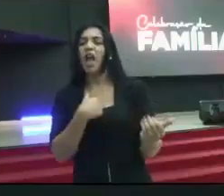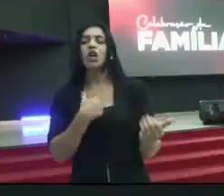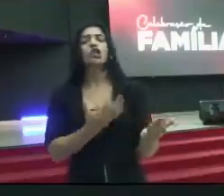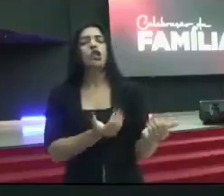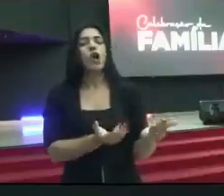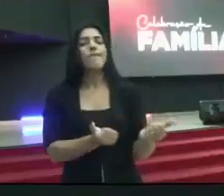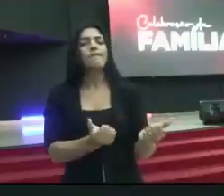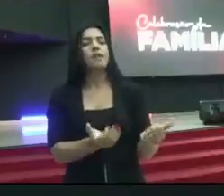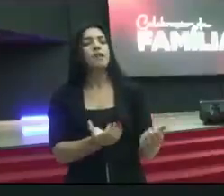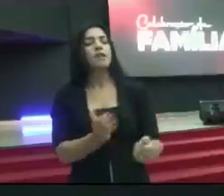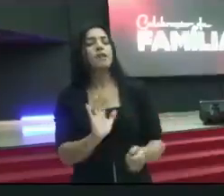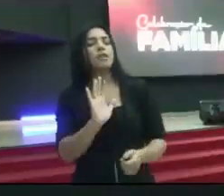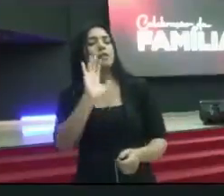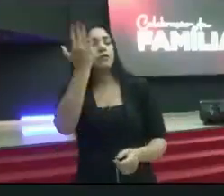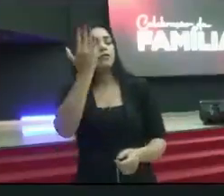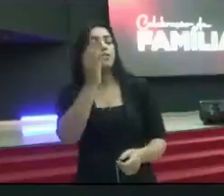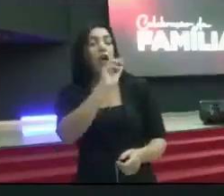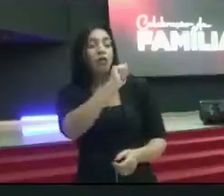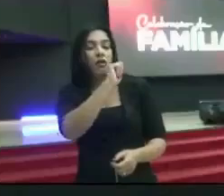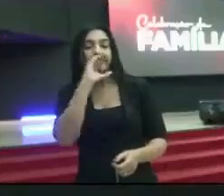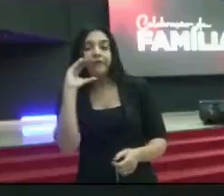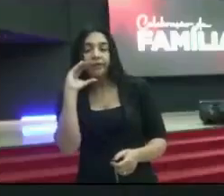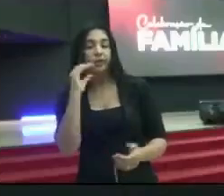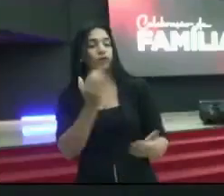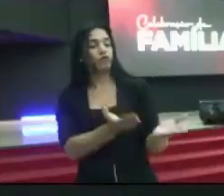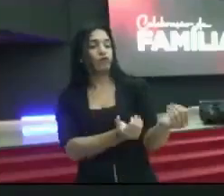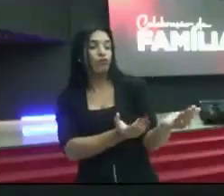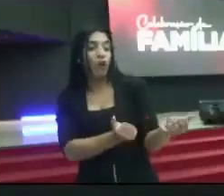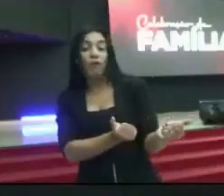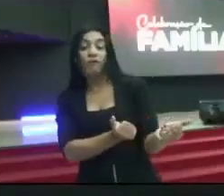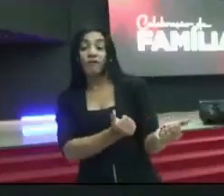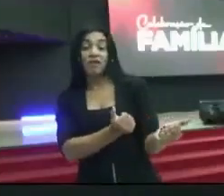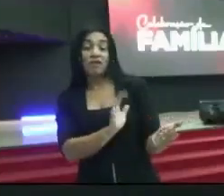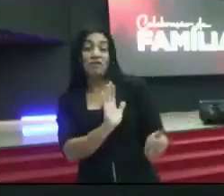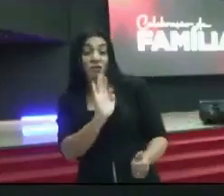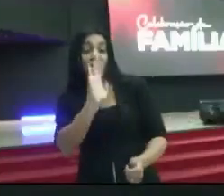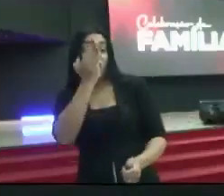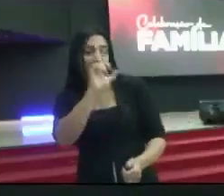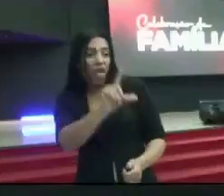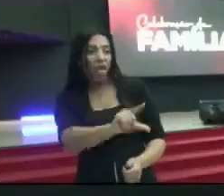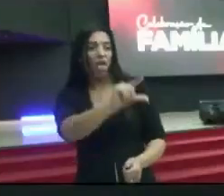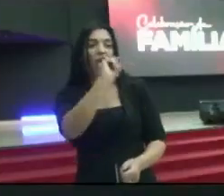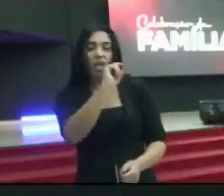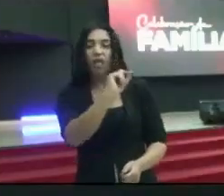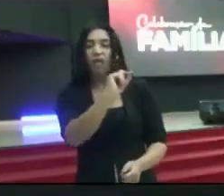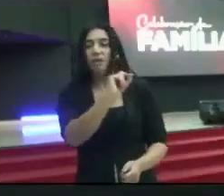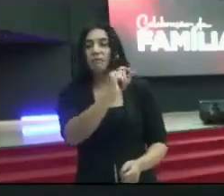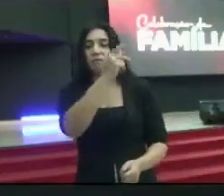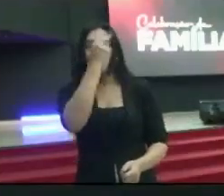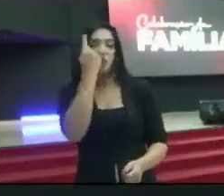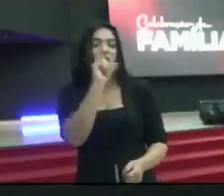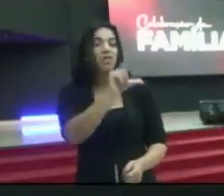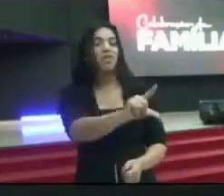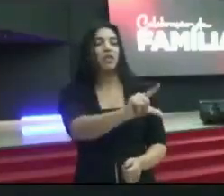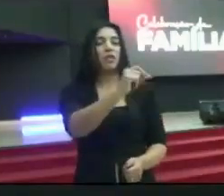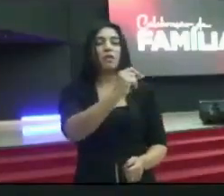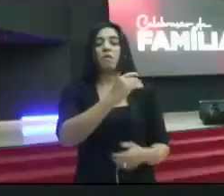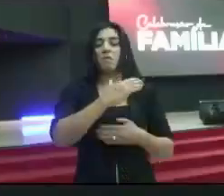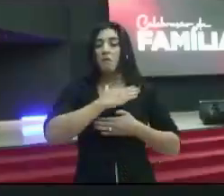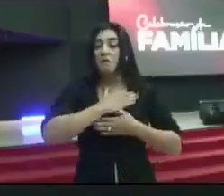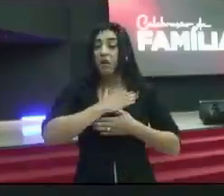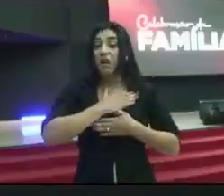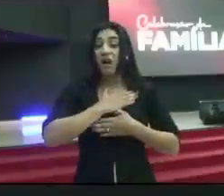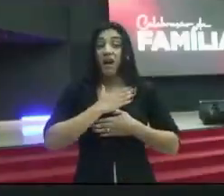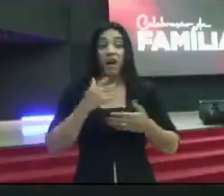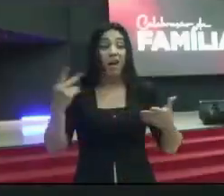sua adolescência, na sua juventude. Alguém decidiu por você e